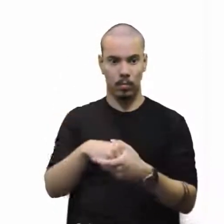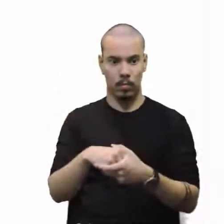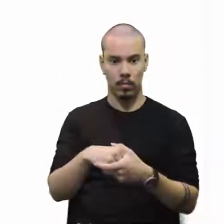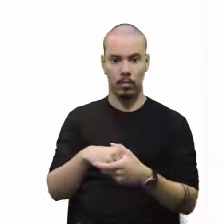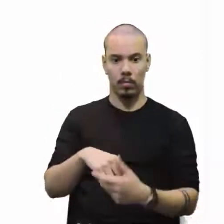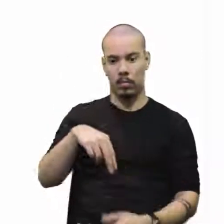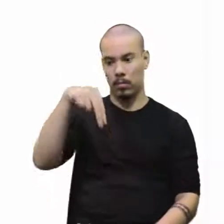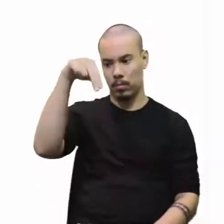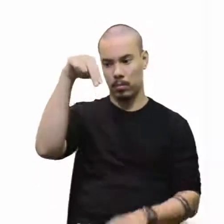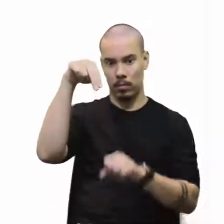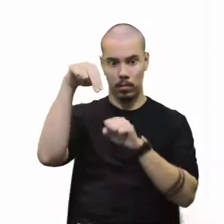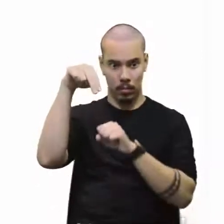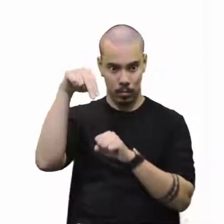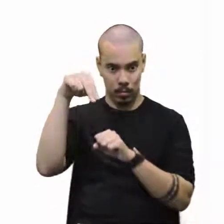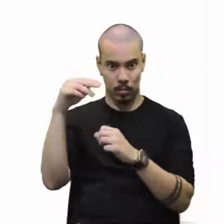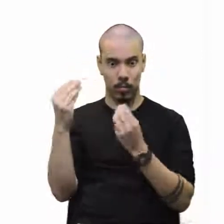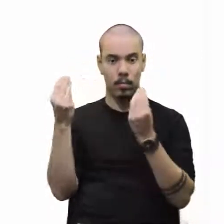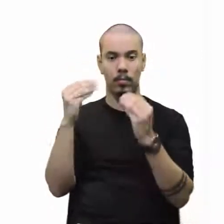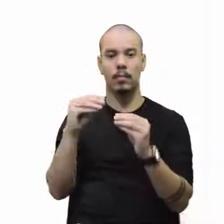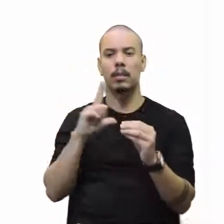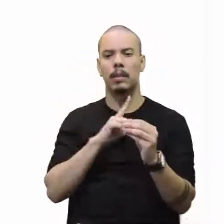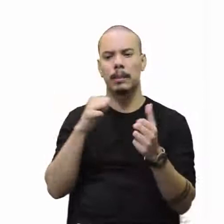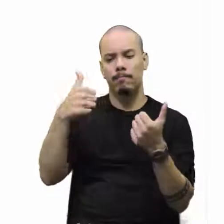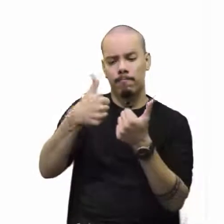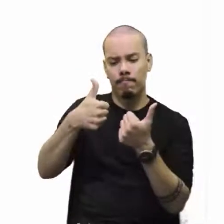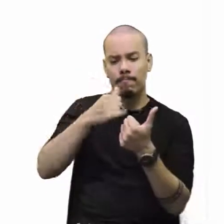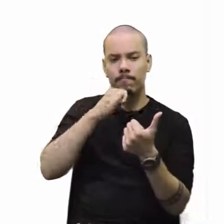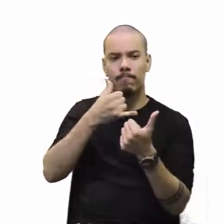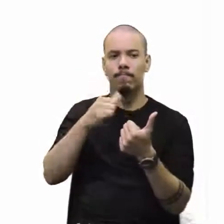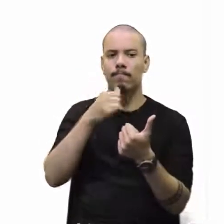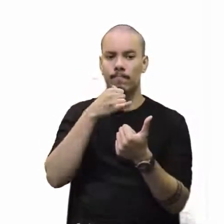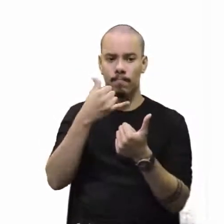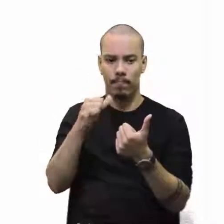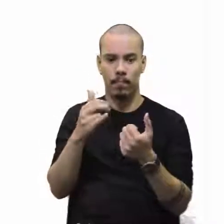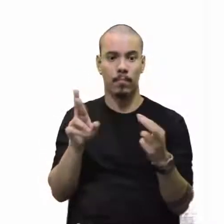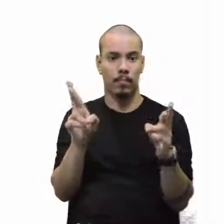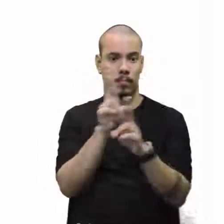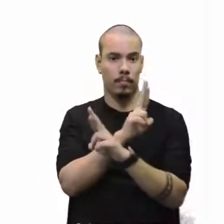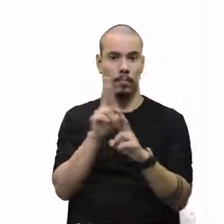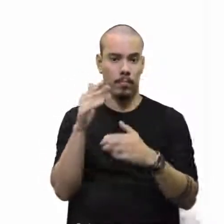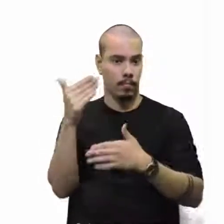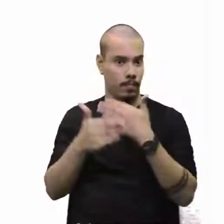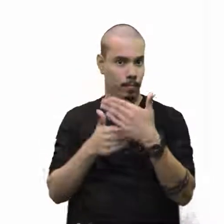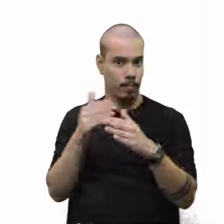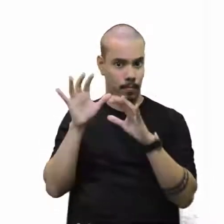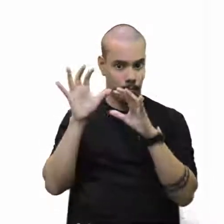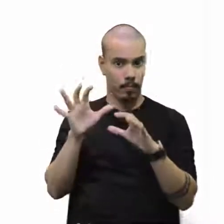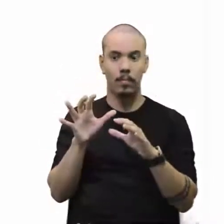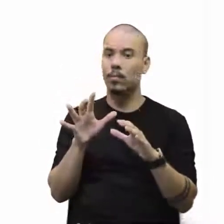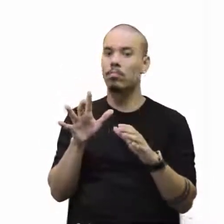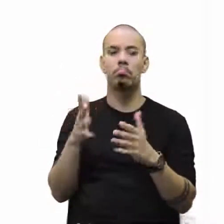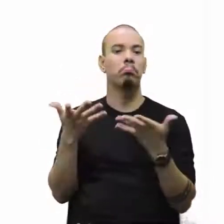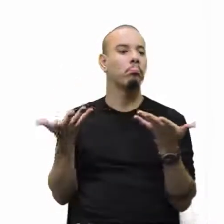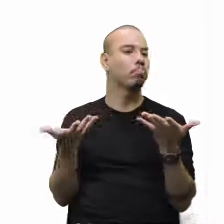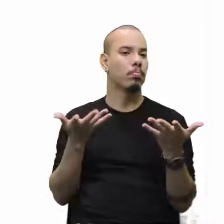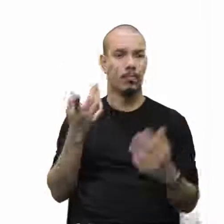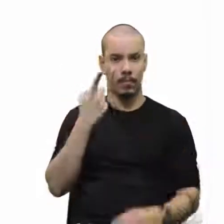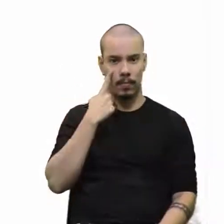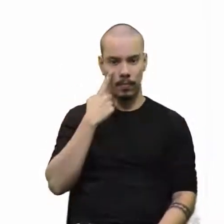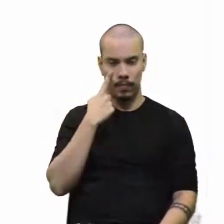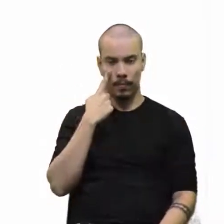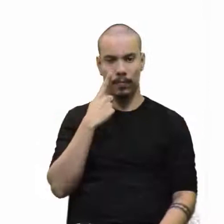polos do ímã, nele é induzida uma corrente elétrica. Com relação a esse procedimento, considere as